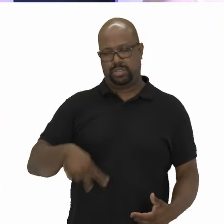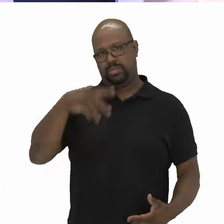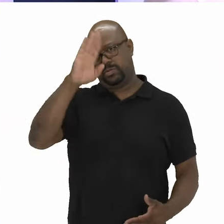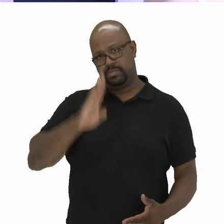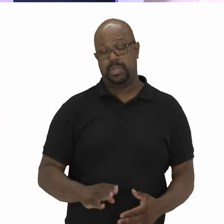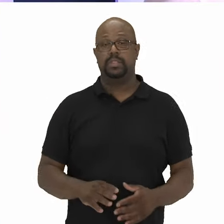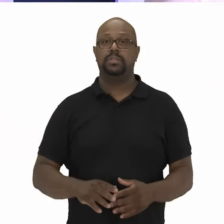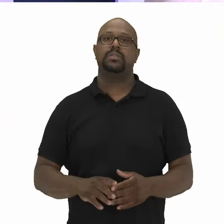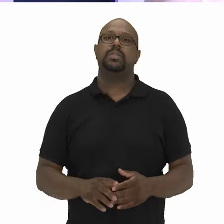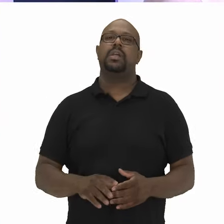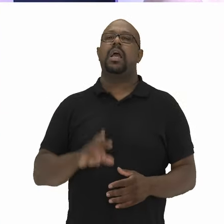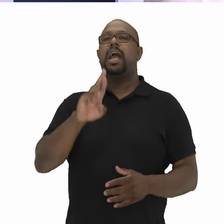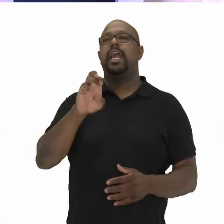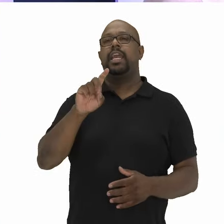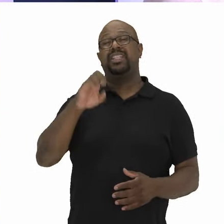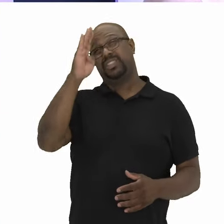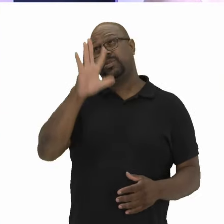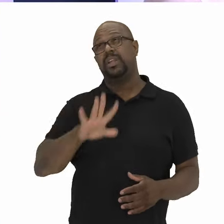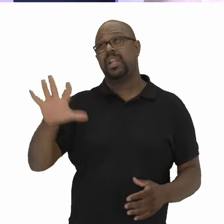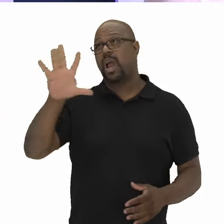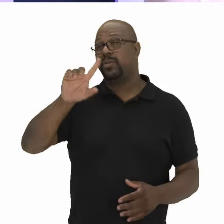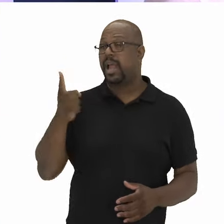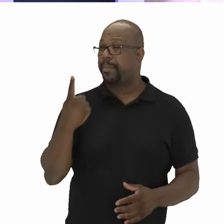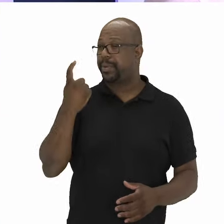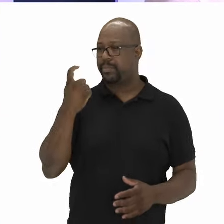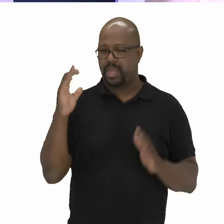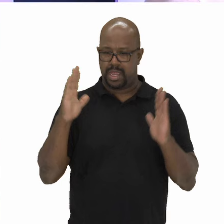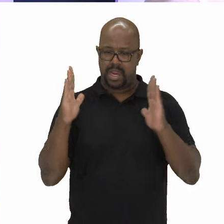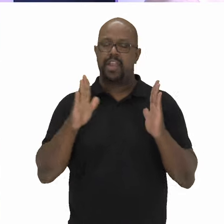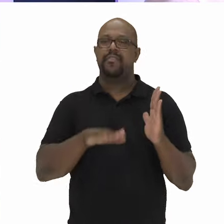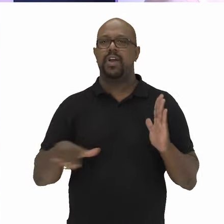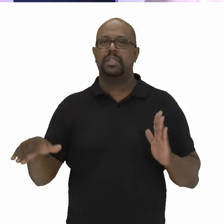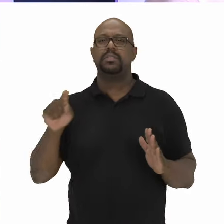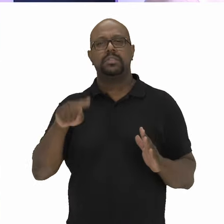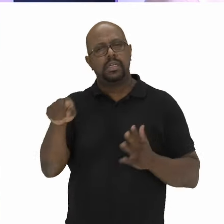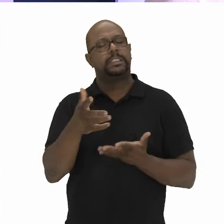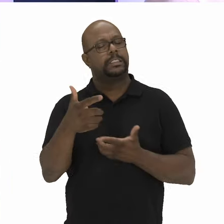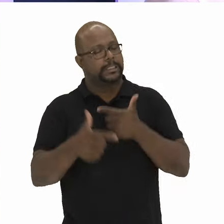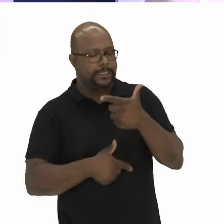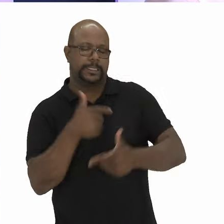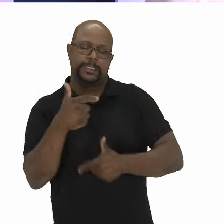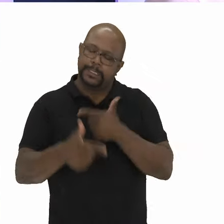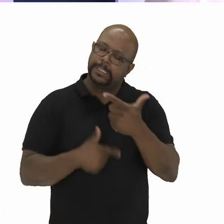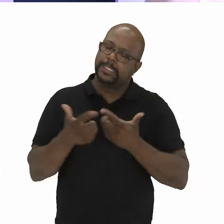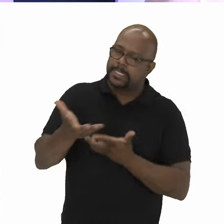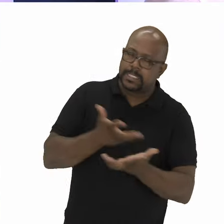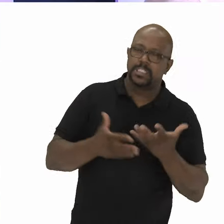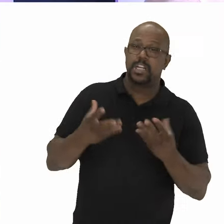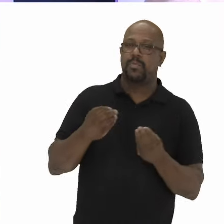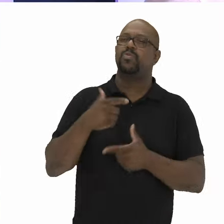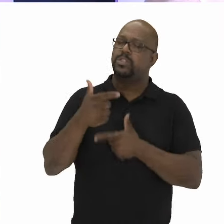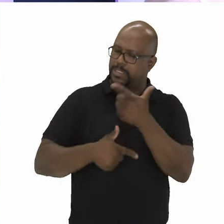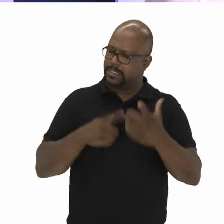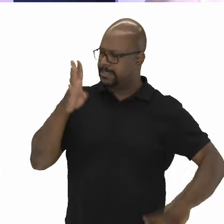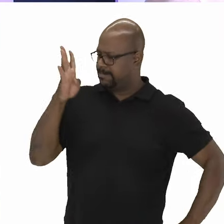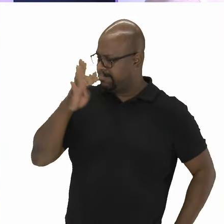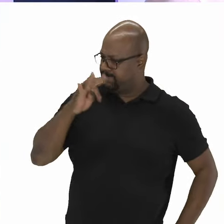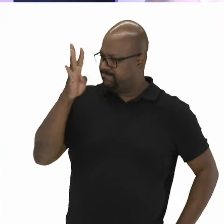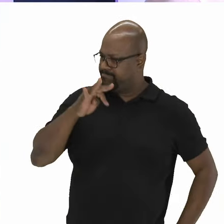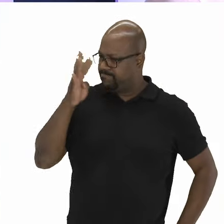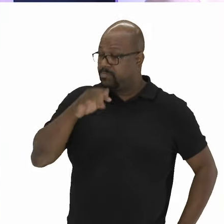da república a rede nacional da primeira infância que a gente também participa então assim esse advoca é feito com